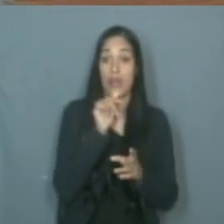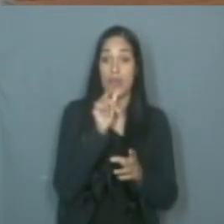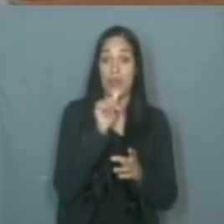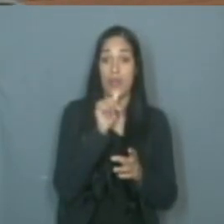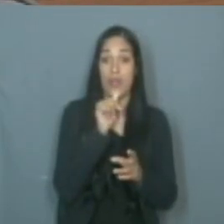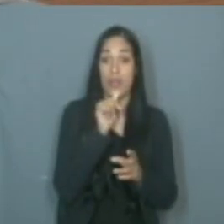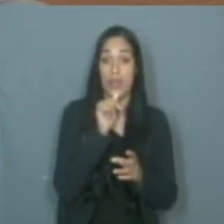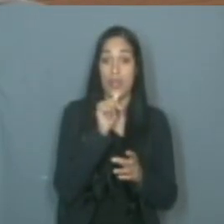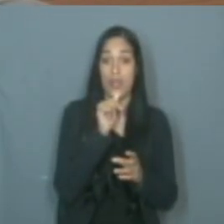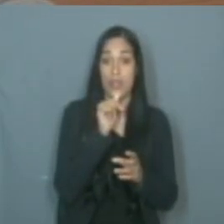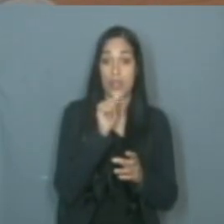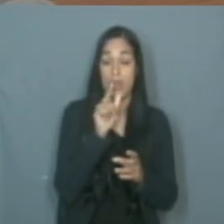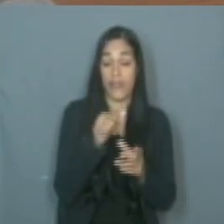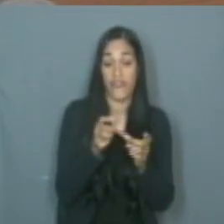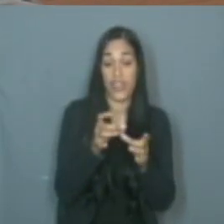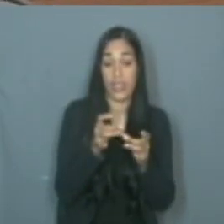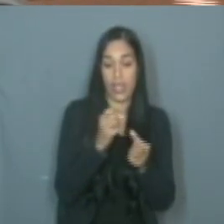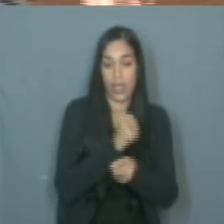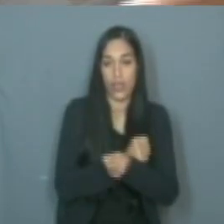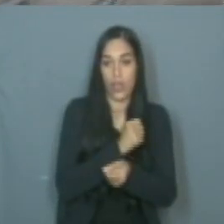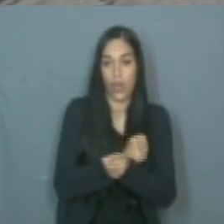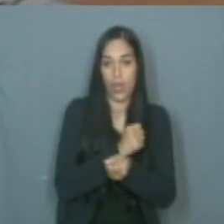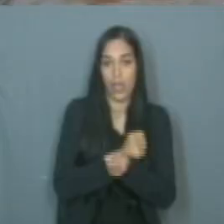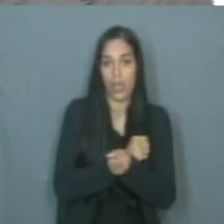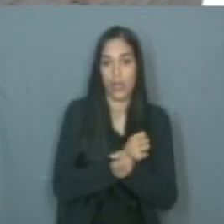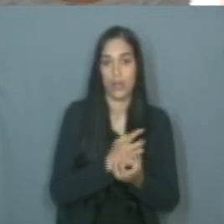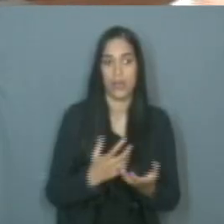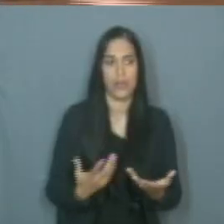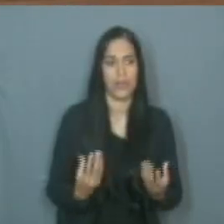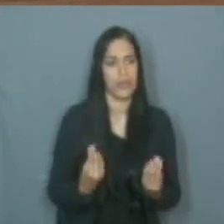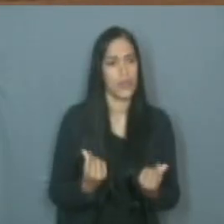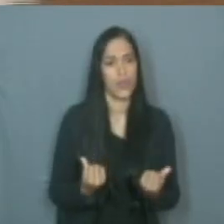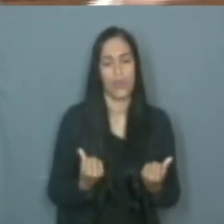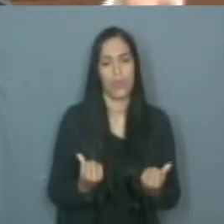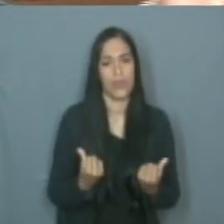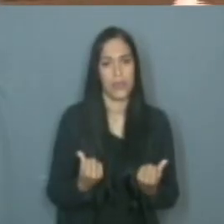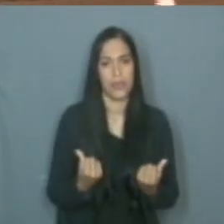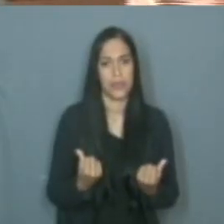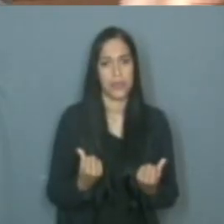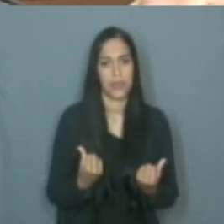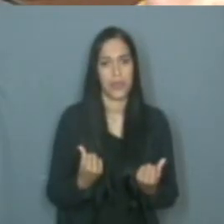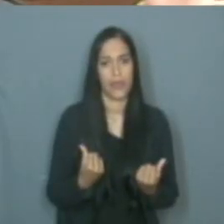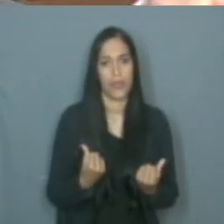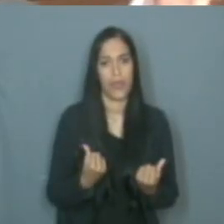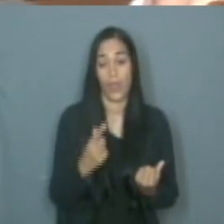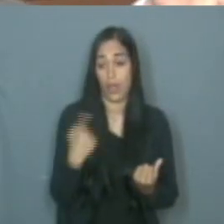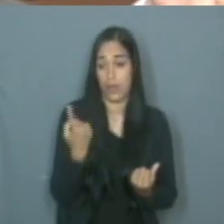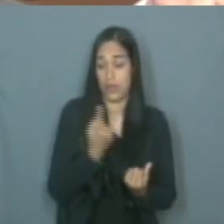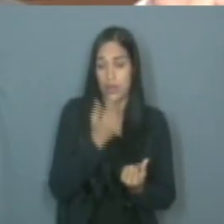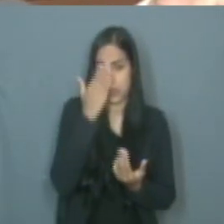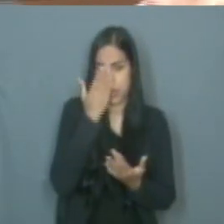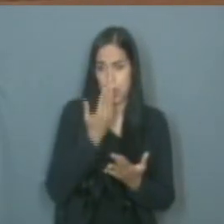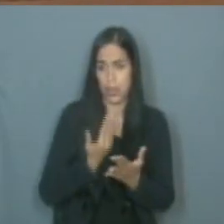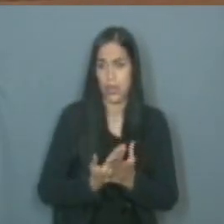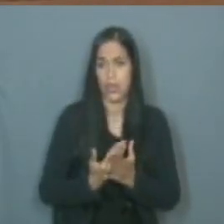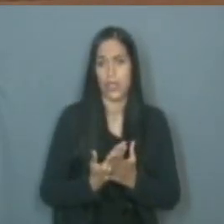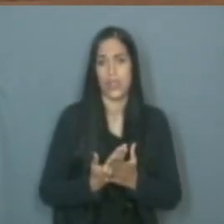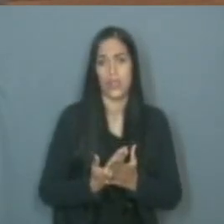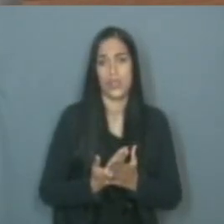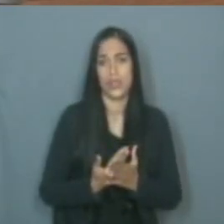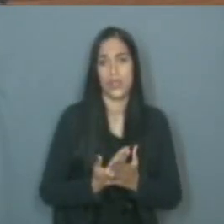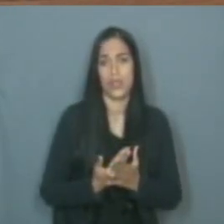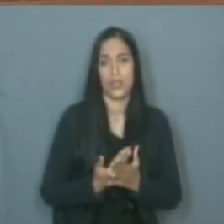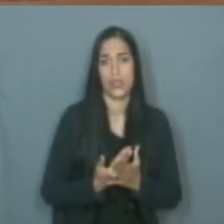encanada. É uma coisa assim, inacreditável um negócio desse. Não sei nem se